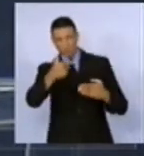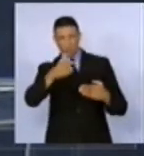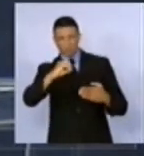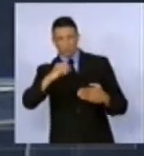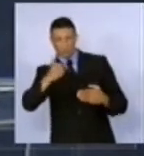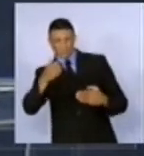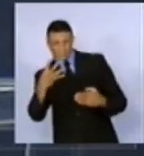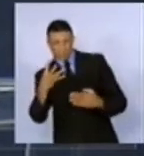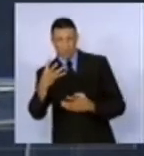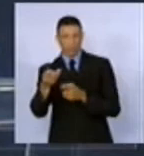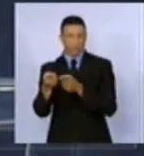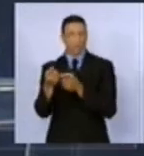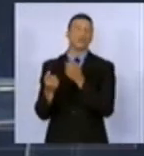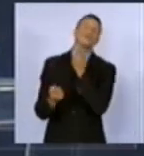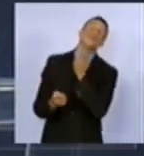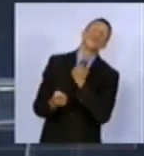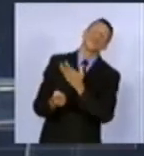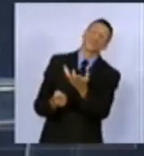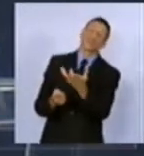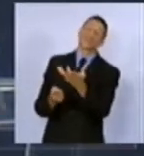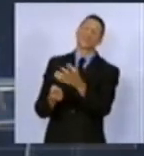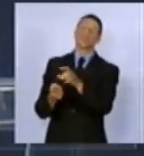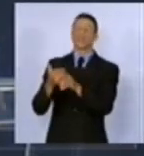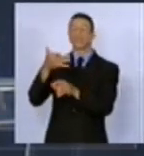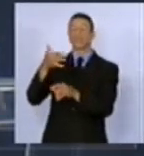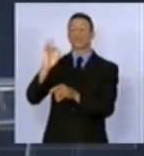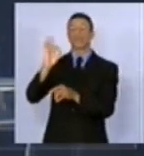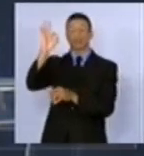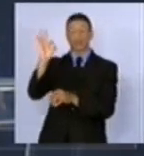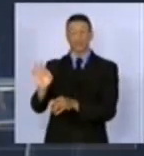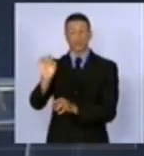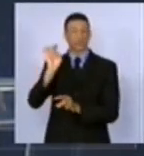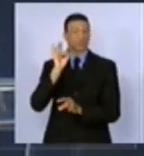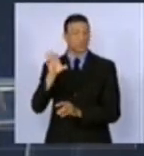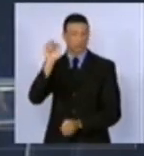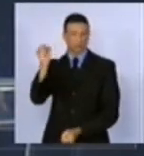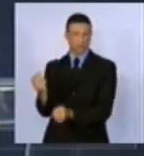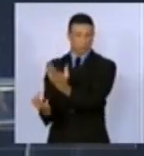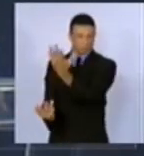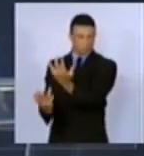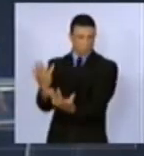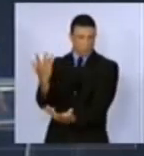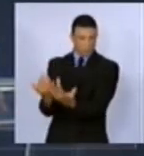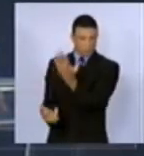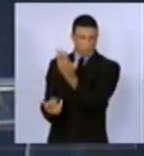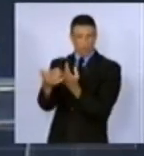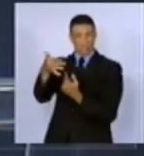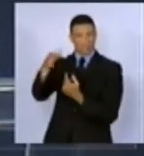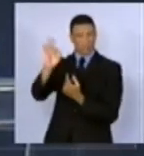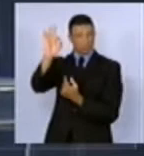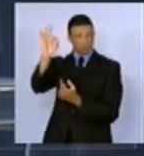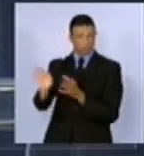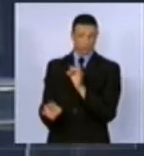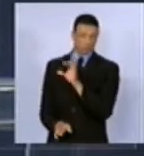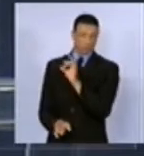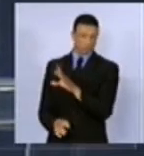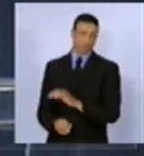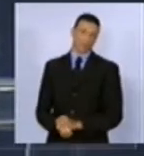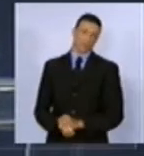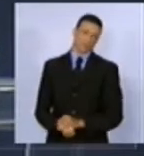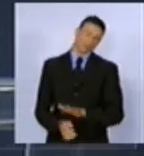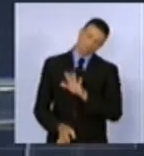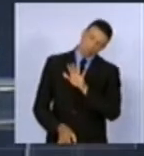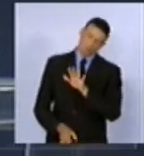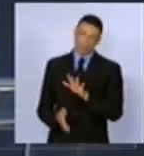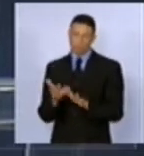apenas 10 por cento da área de cana vem a ser colhida com a prática da queima oito por cento